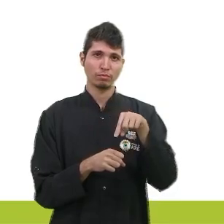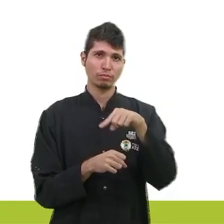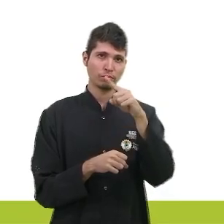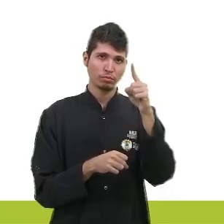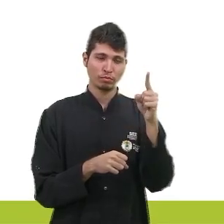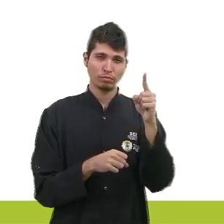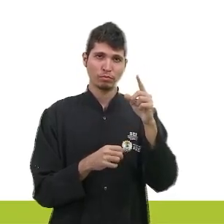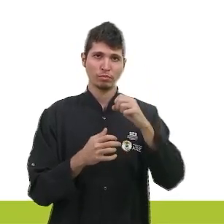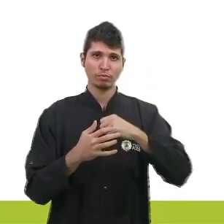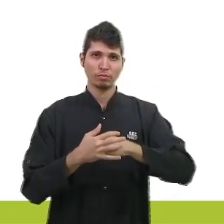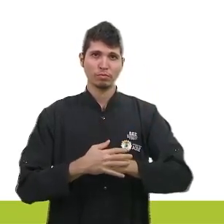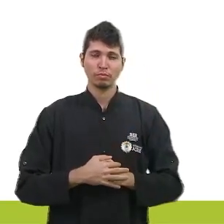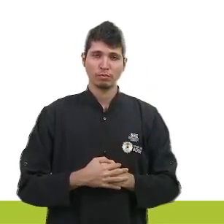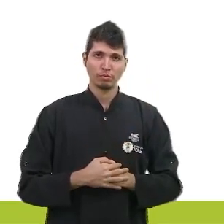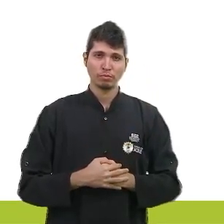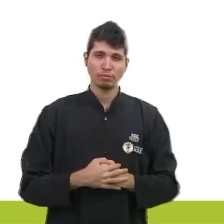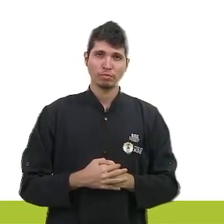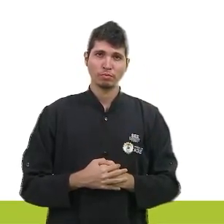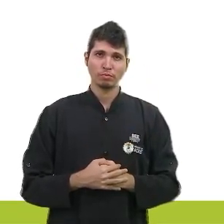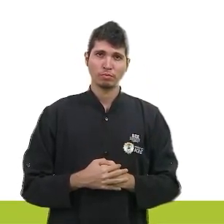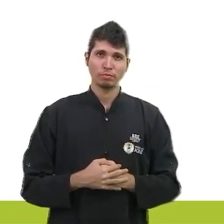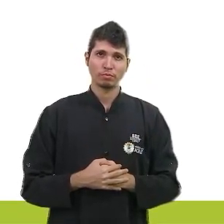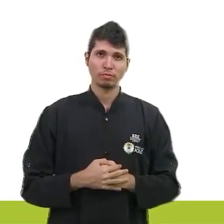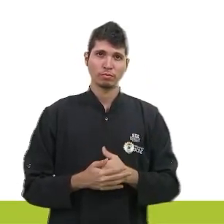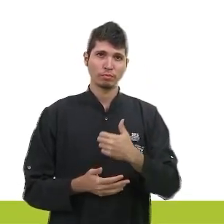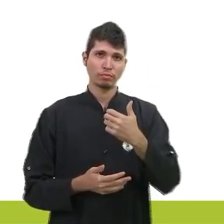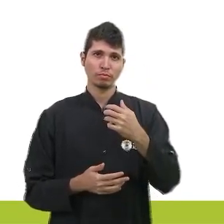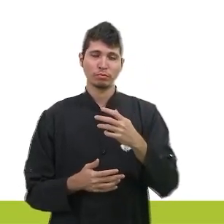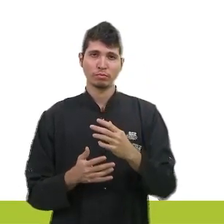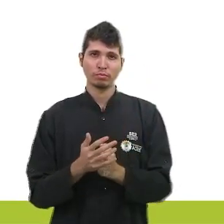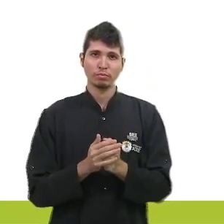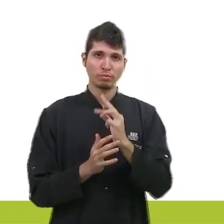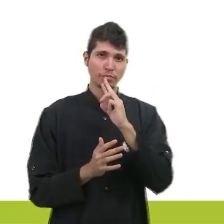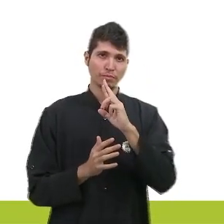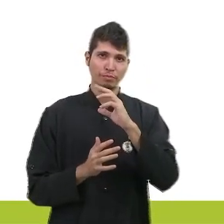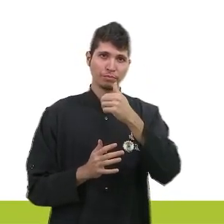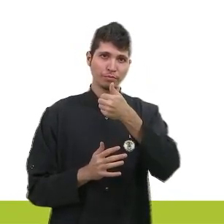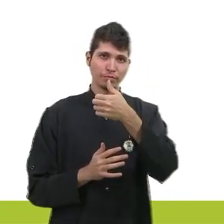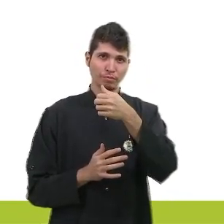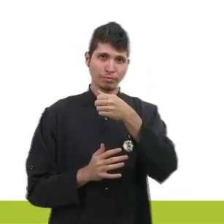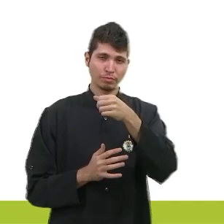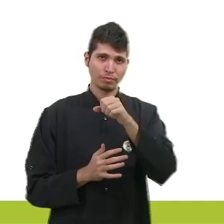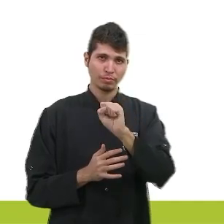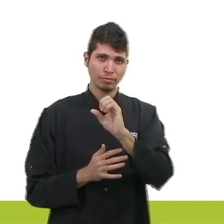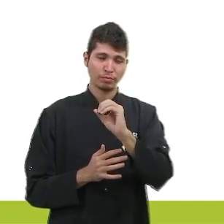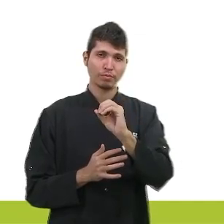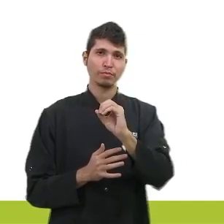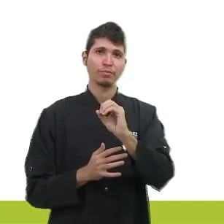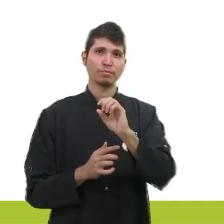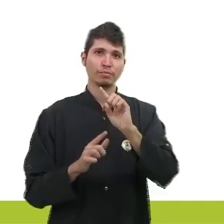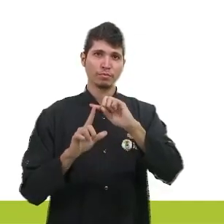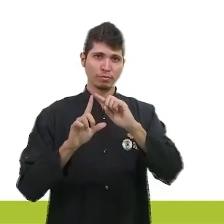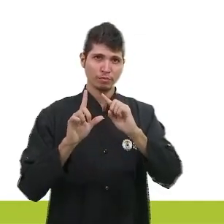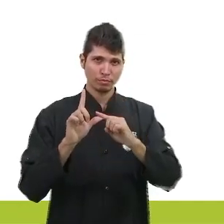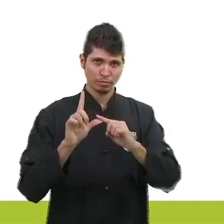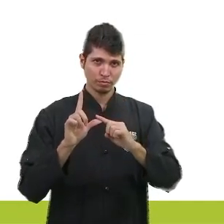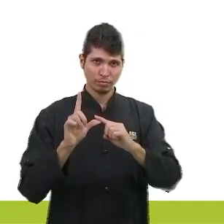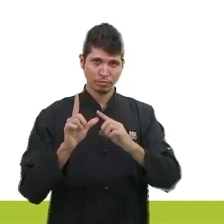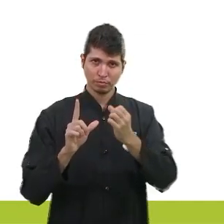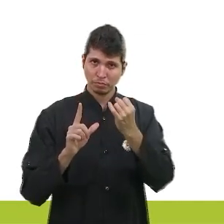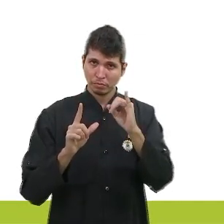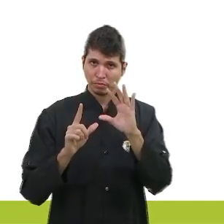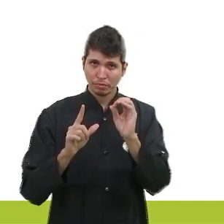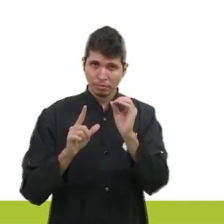que isso dê 180 graus. Sempre que isso acontecer, nós vamos chamar esses